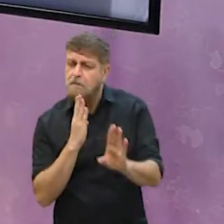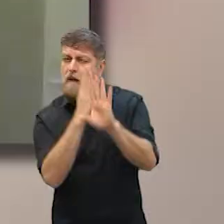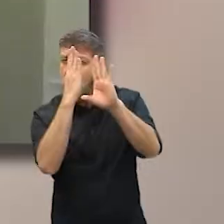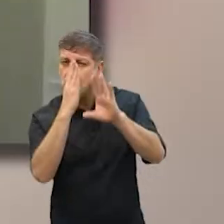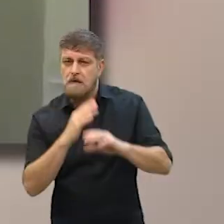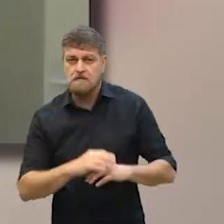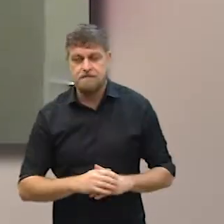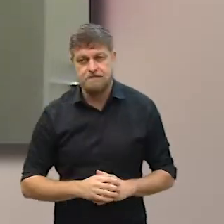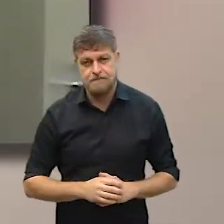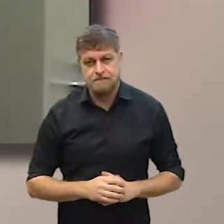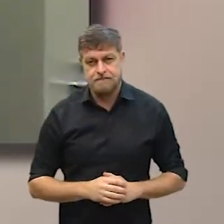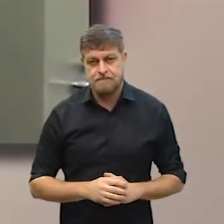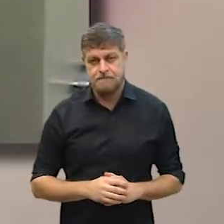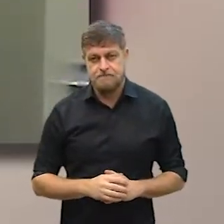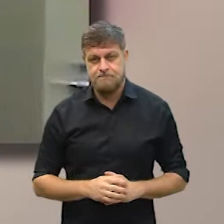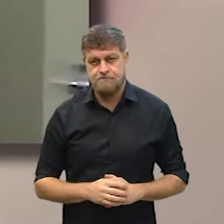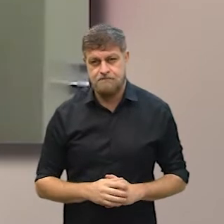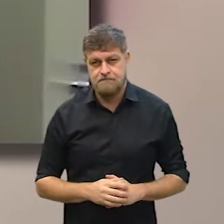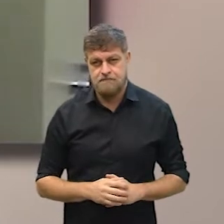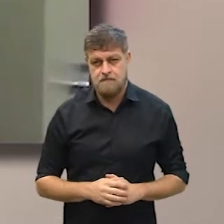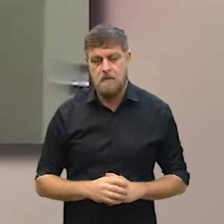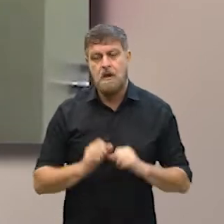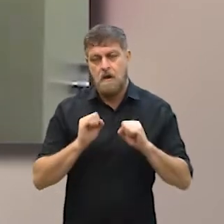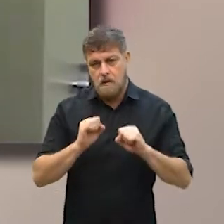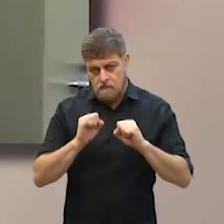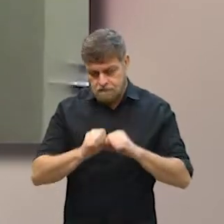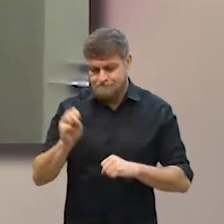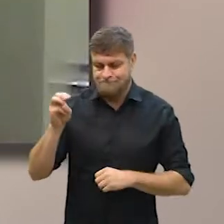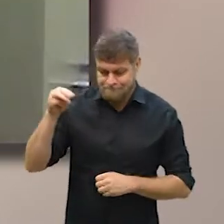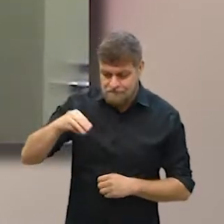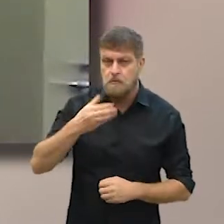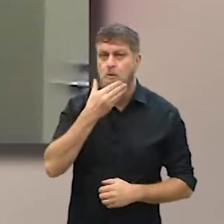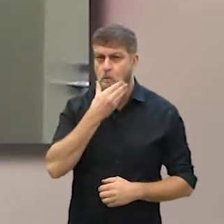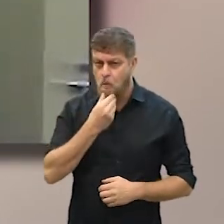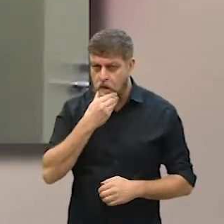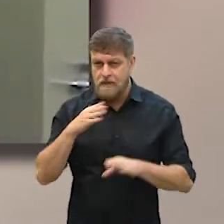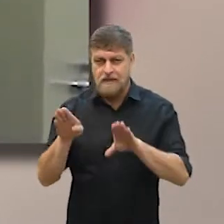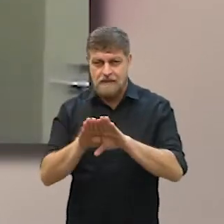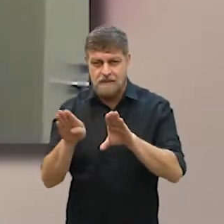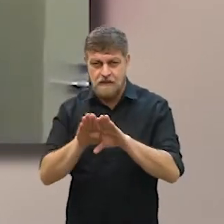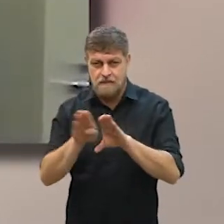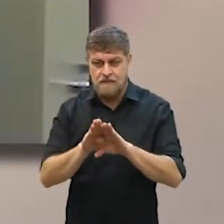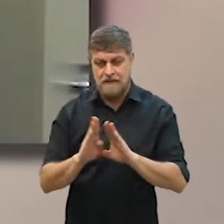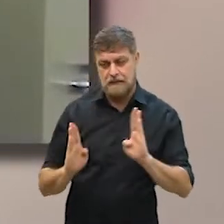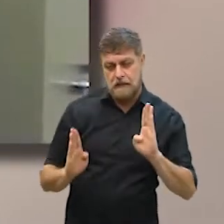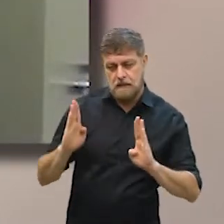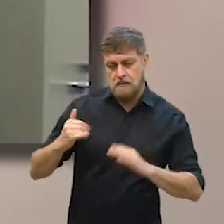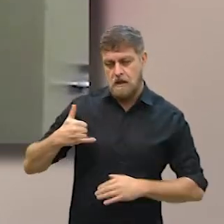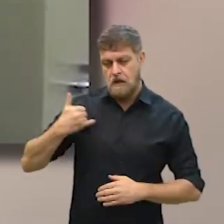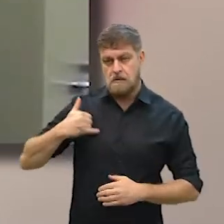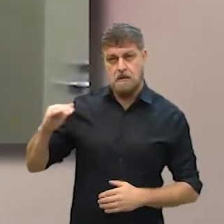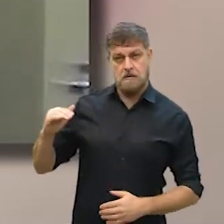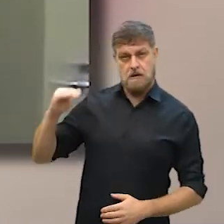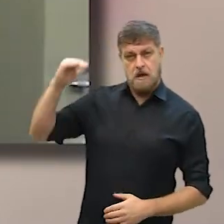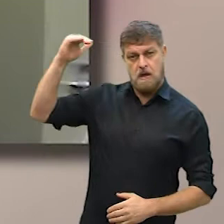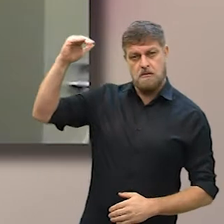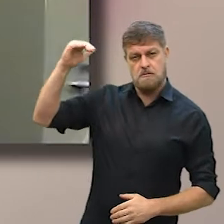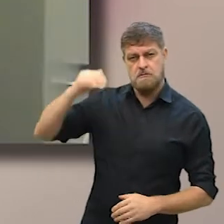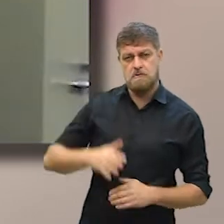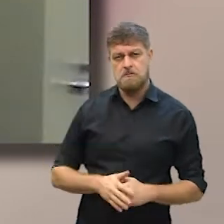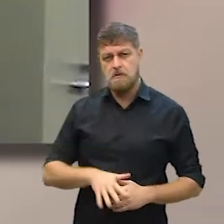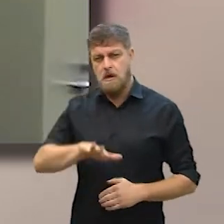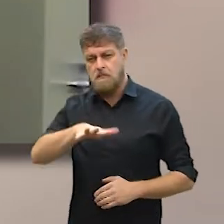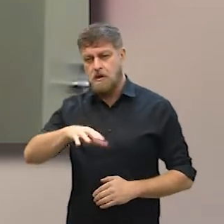percebe pode sim pode acometer o homem em geral nessa faixa etária do adulto